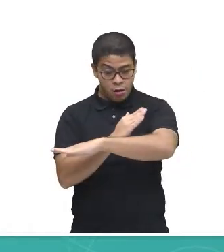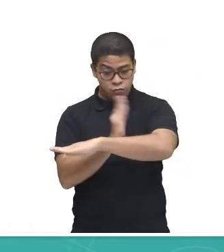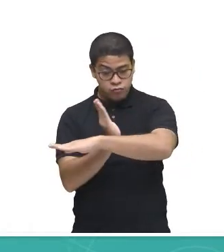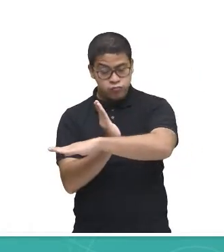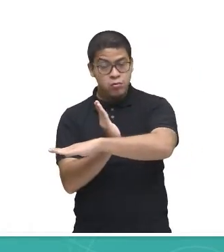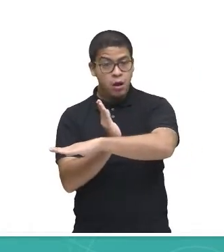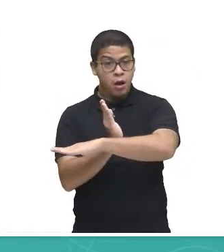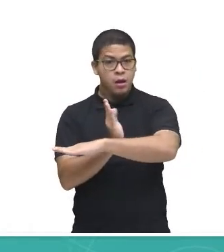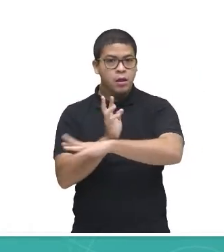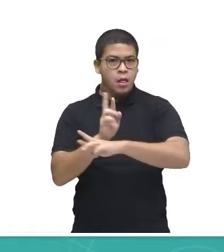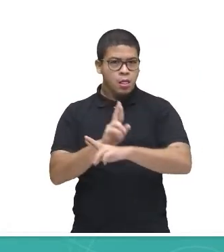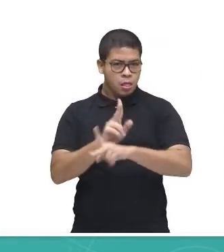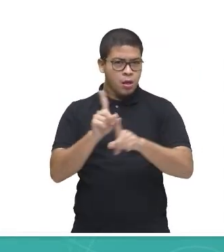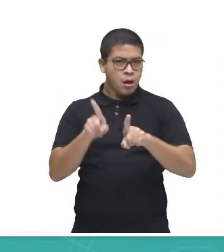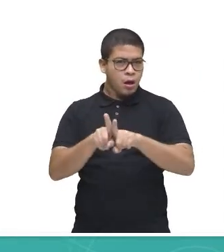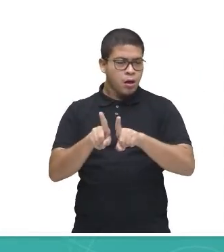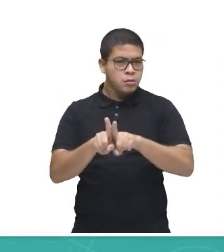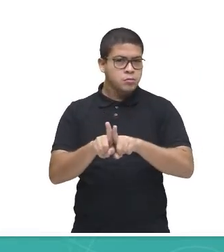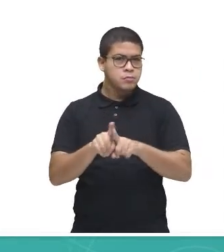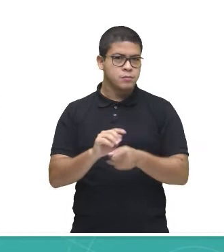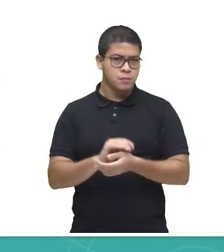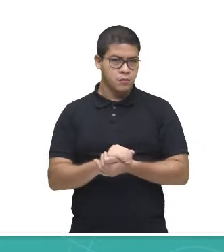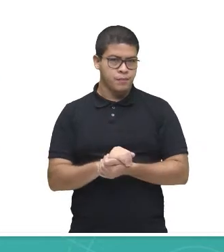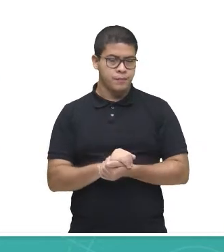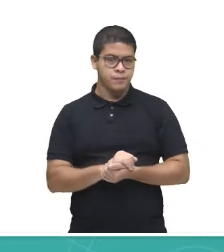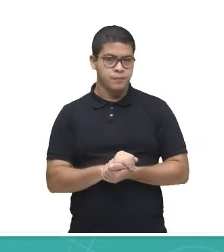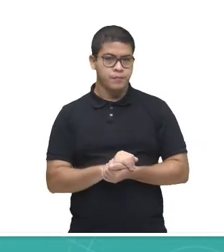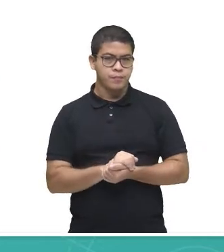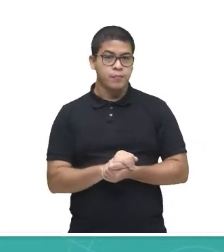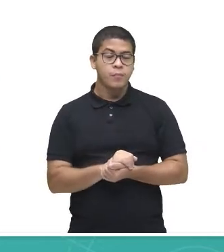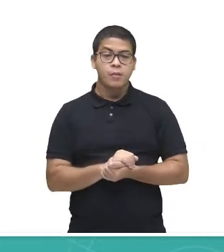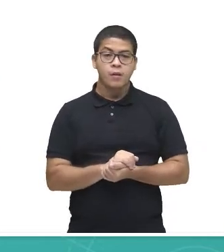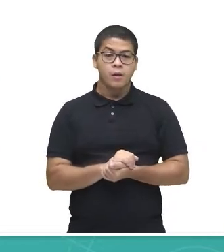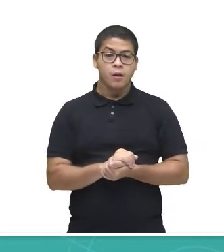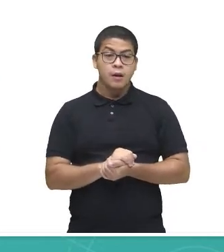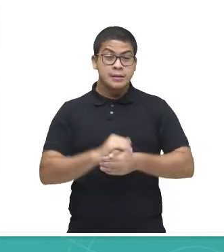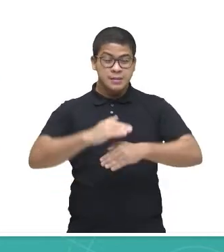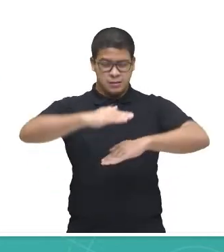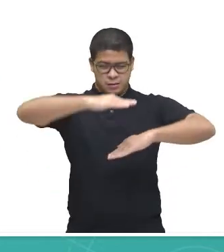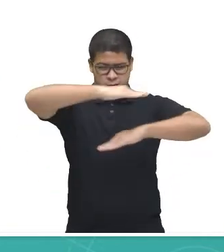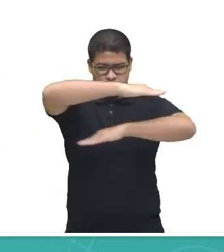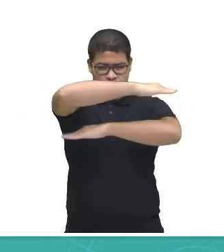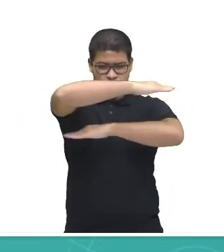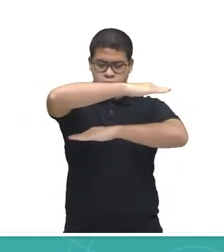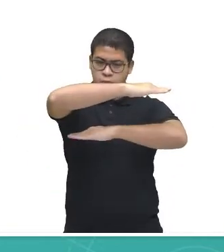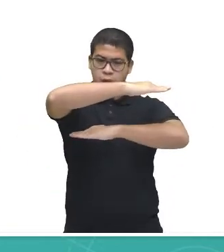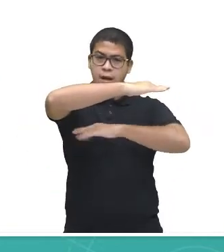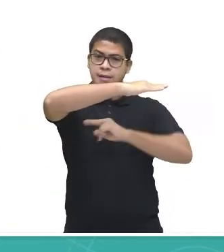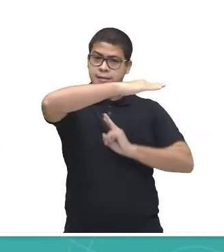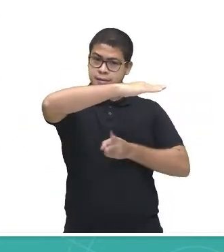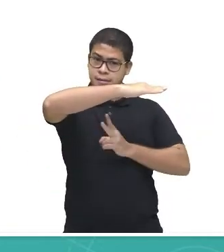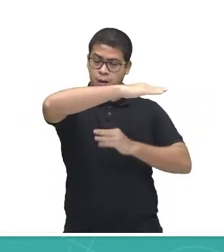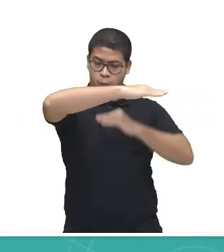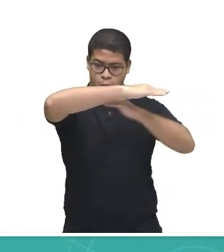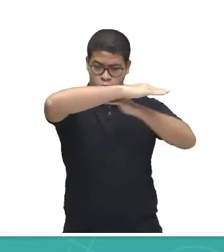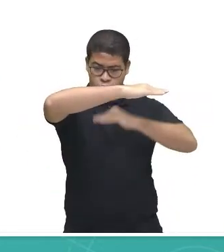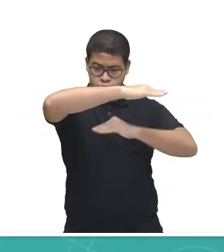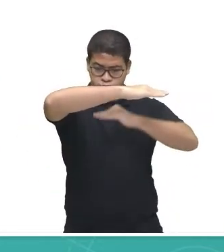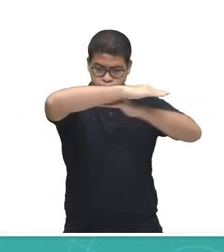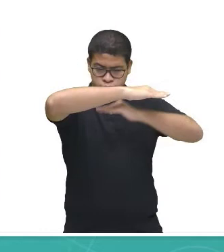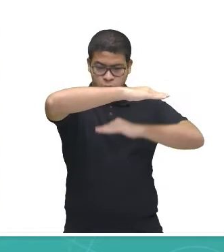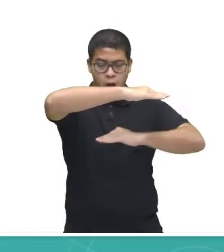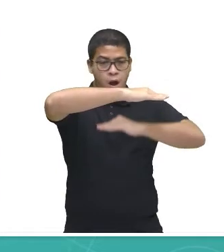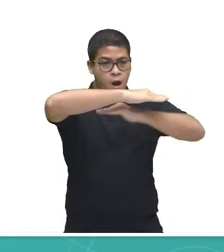reta paralela que está embaixo. E aí, nesse caso, a gente consegue ver que nós temos como ângulos